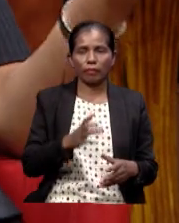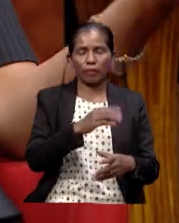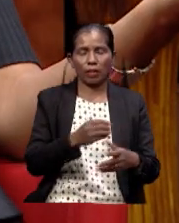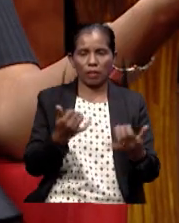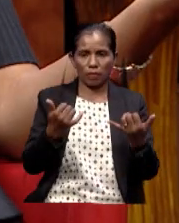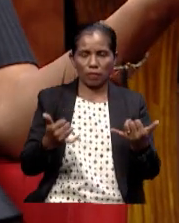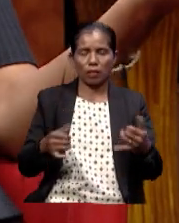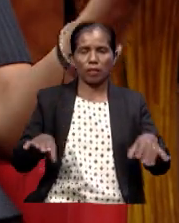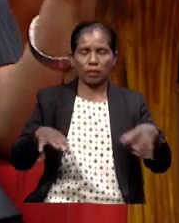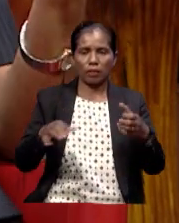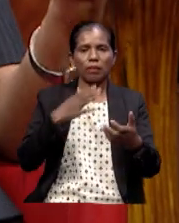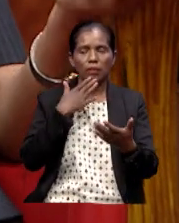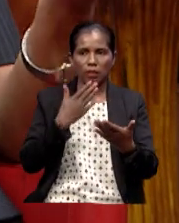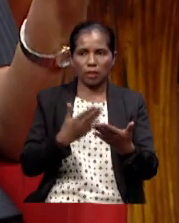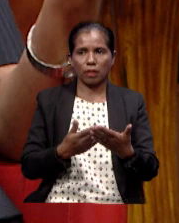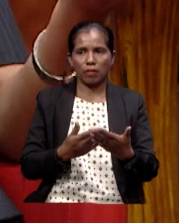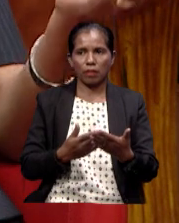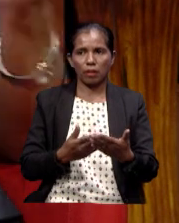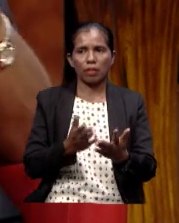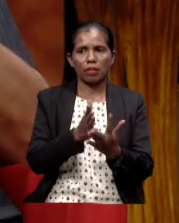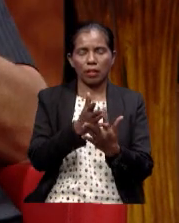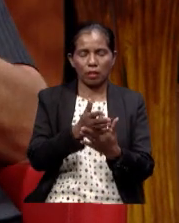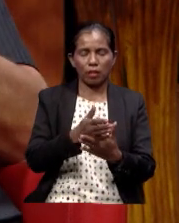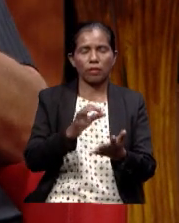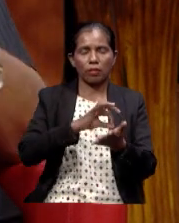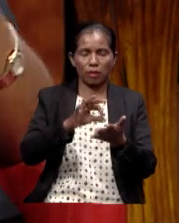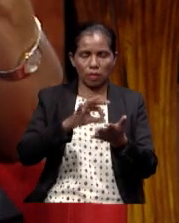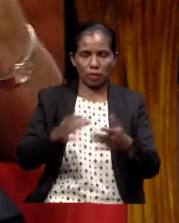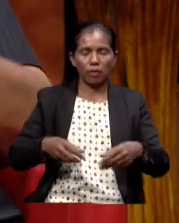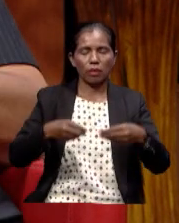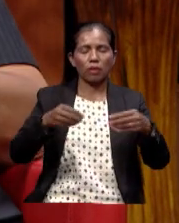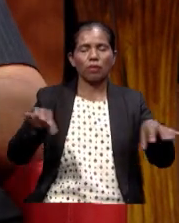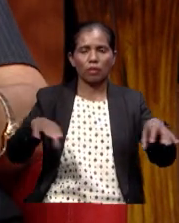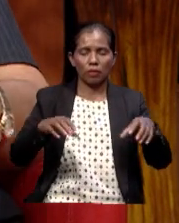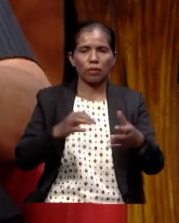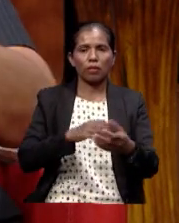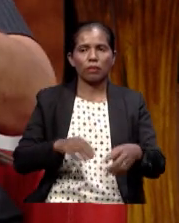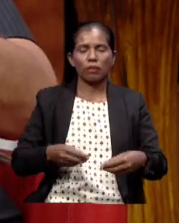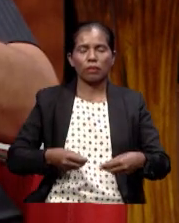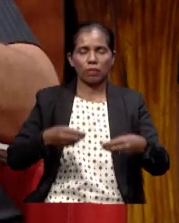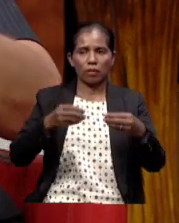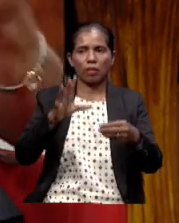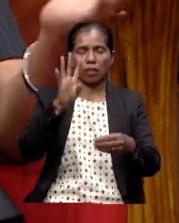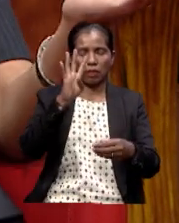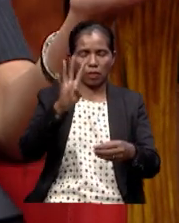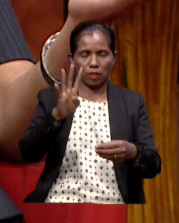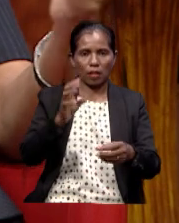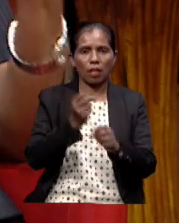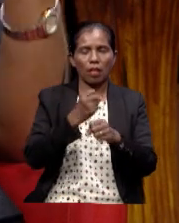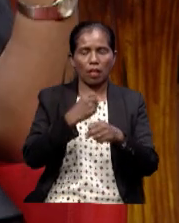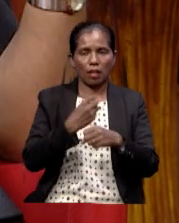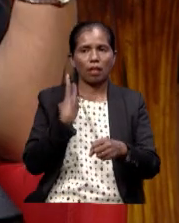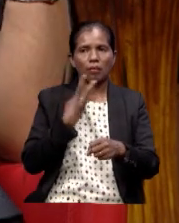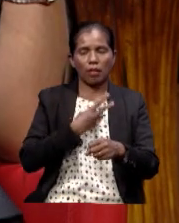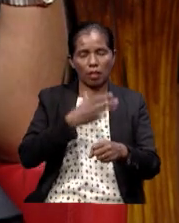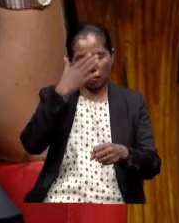O centro de formação da IHA, a formação da CIRA, mesmo que o quarto governo, a minha Luantan, Fatin,